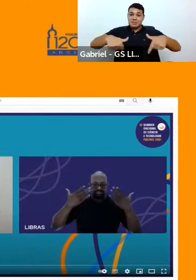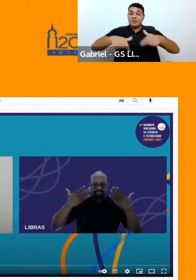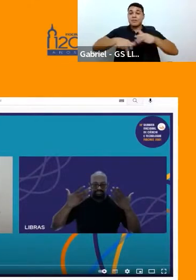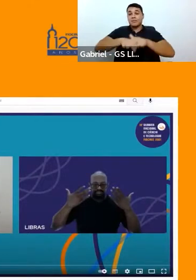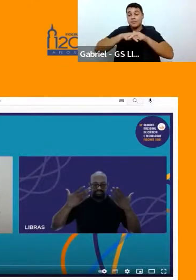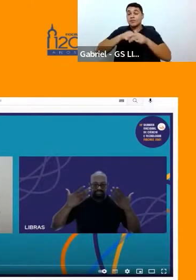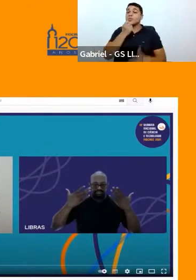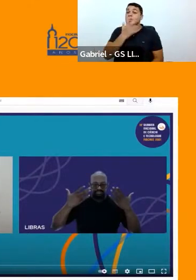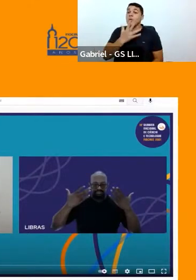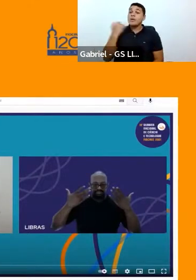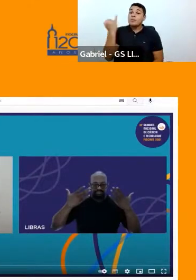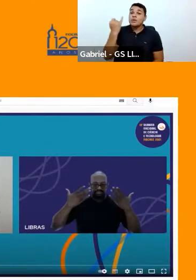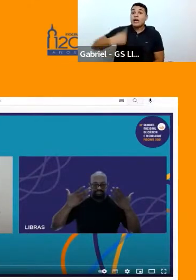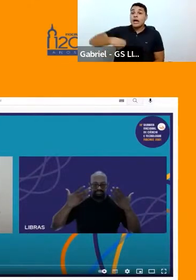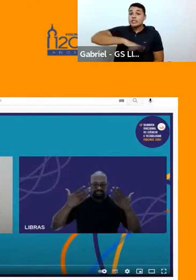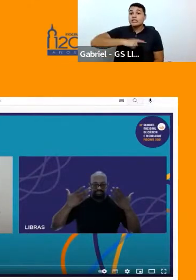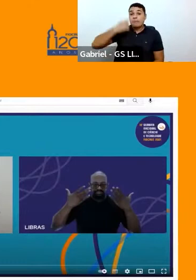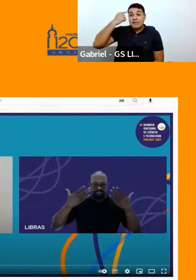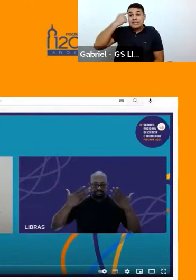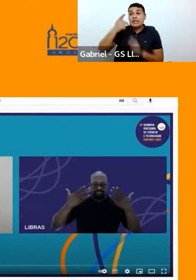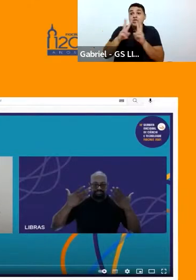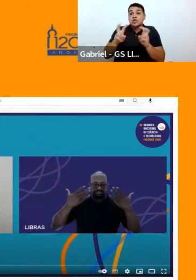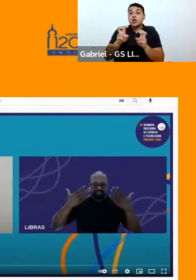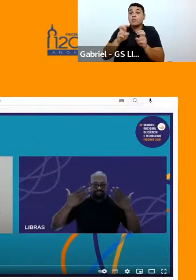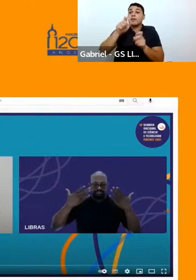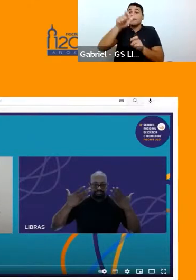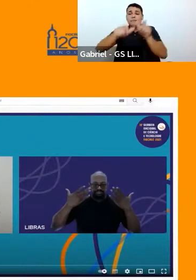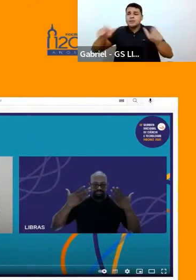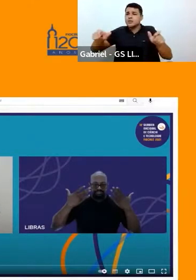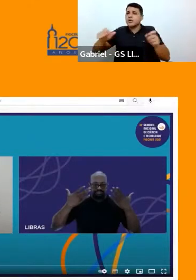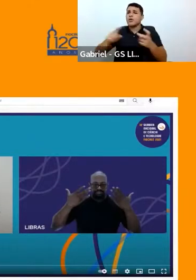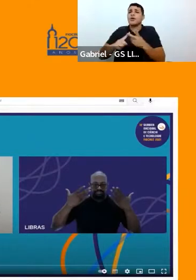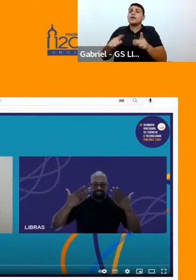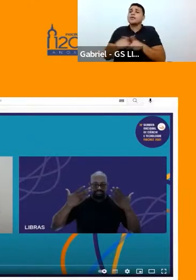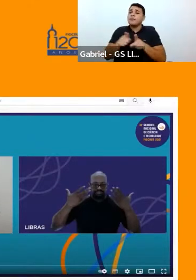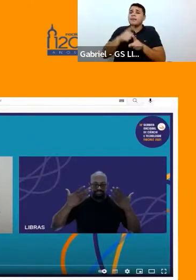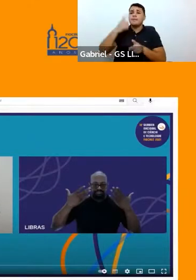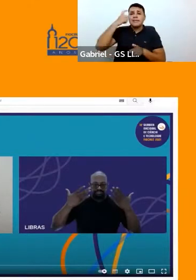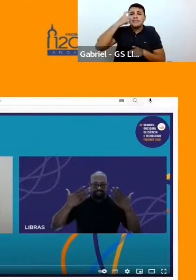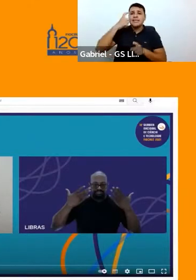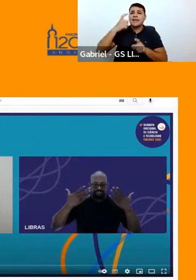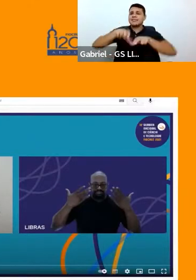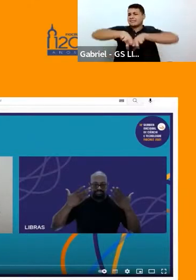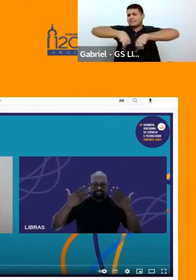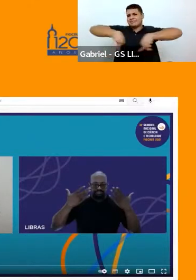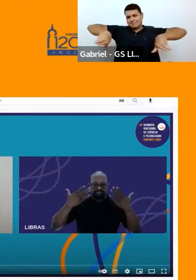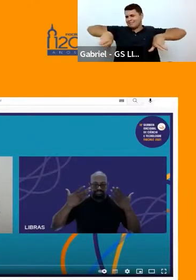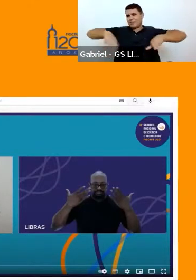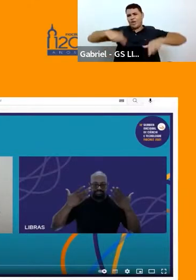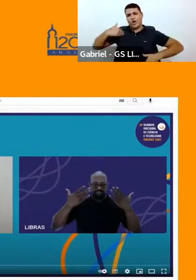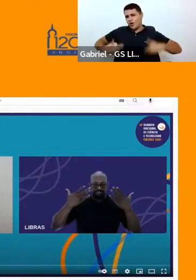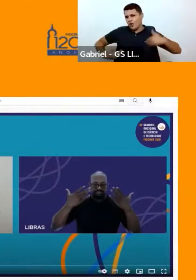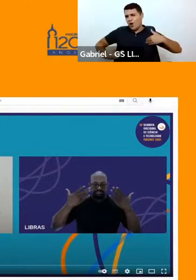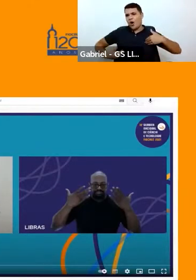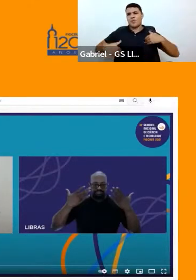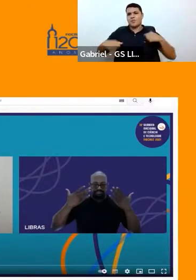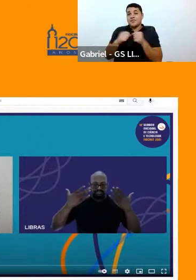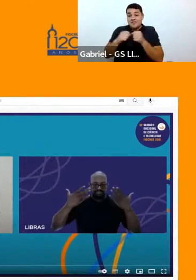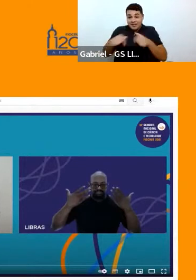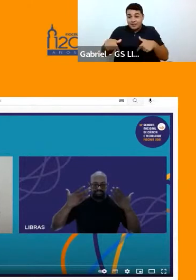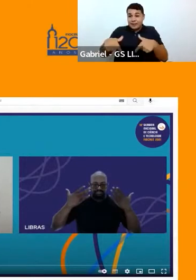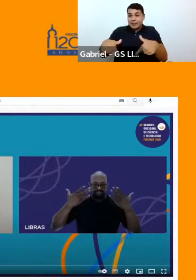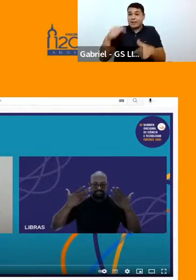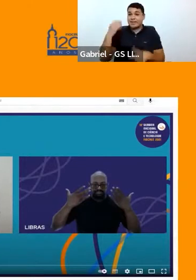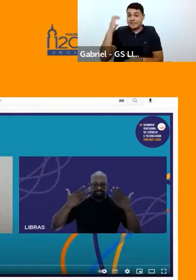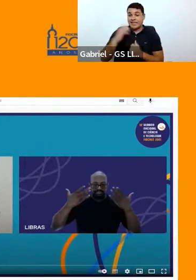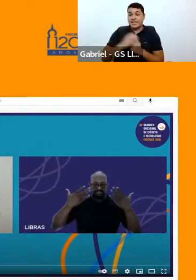interseccionalidade, ela tem que ser acessível, ou seja, ela tem que pensar nos múltiplos corpos, né, que fazem a ciência, nas